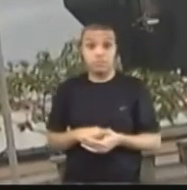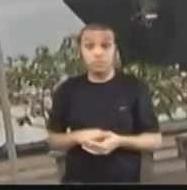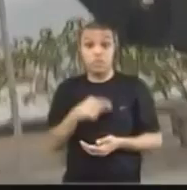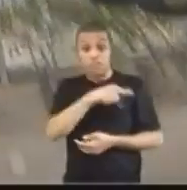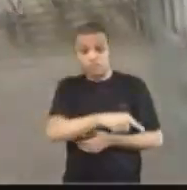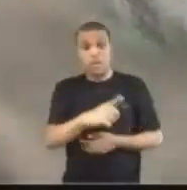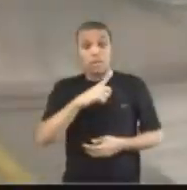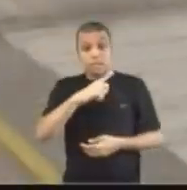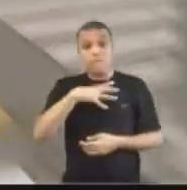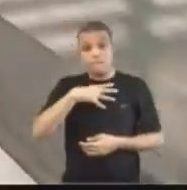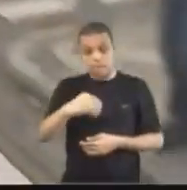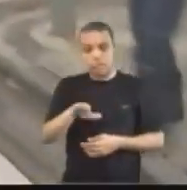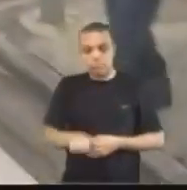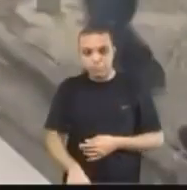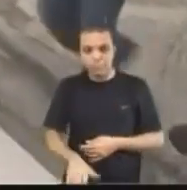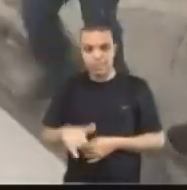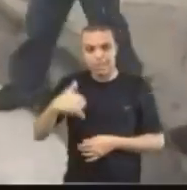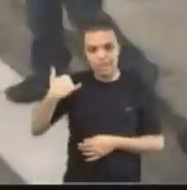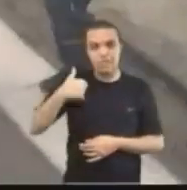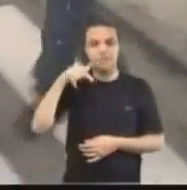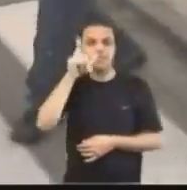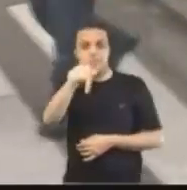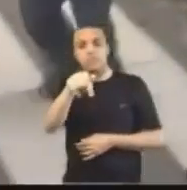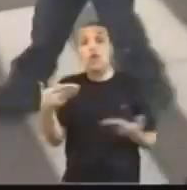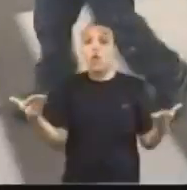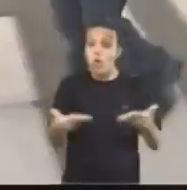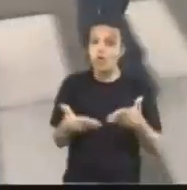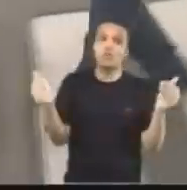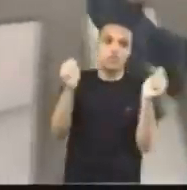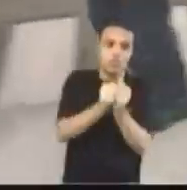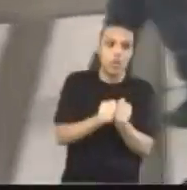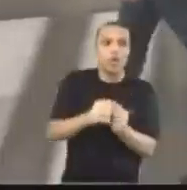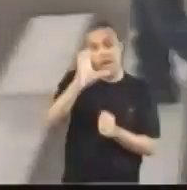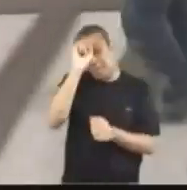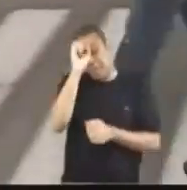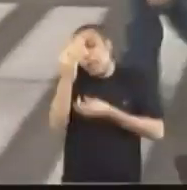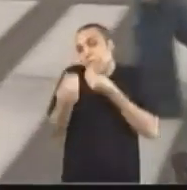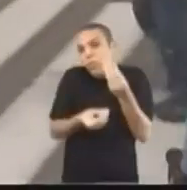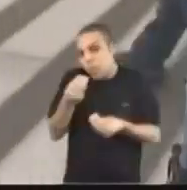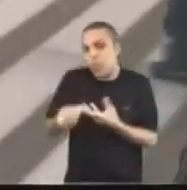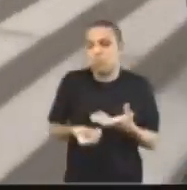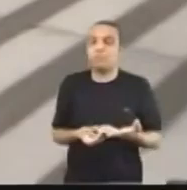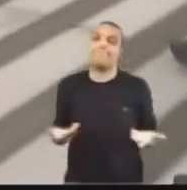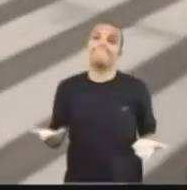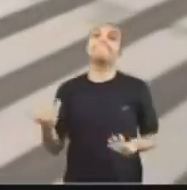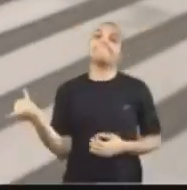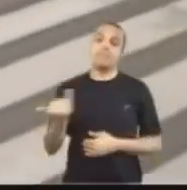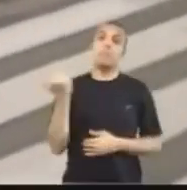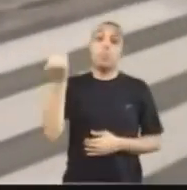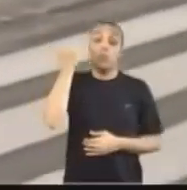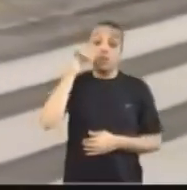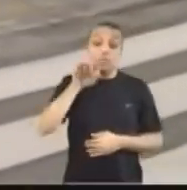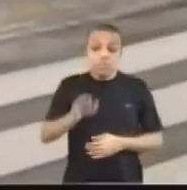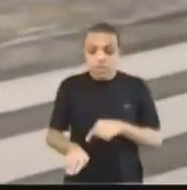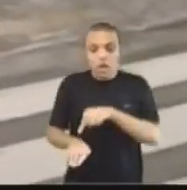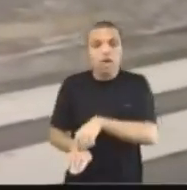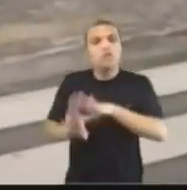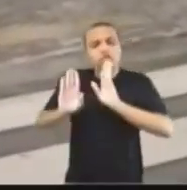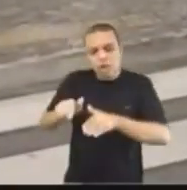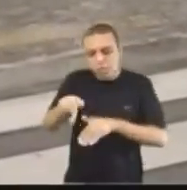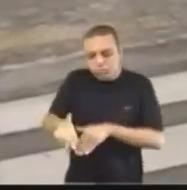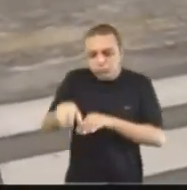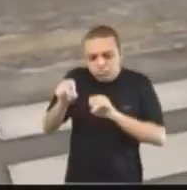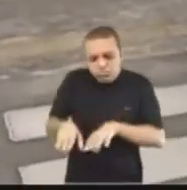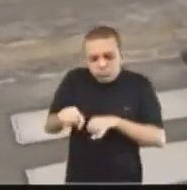filho pequeno né 7 anos hoje ele veio aqui com a gente para aprender um pouco é muito importante assim desde pequenos Eles já